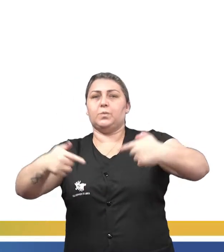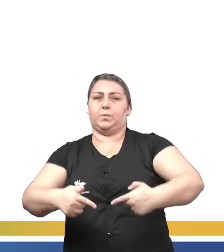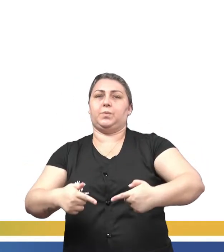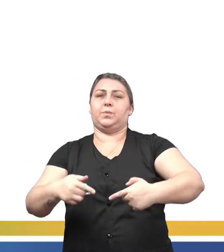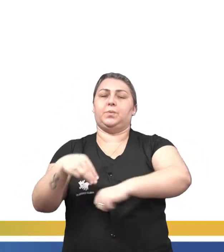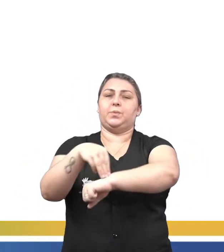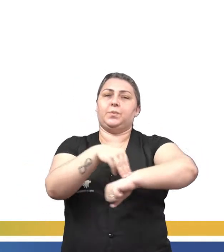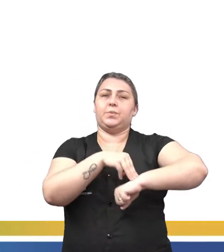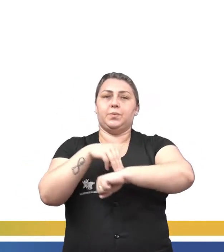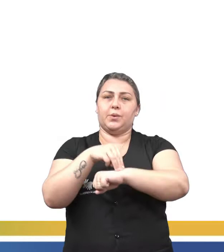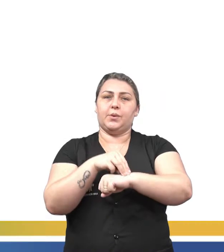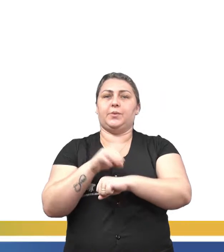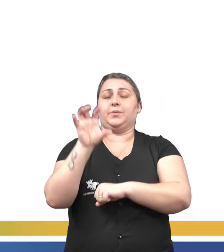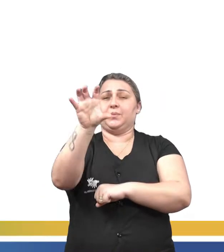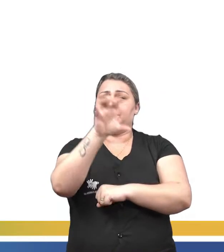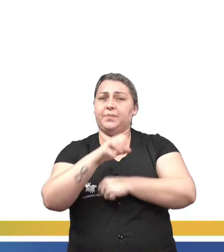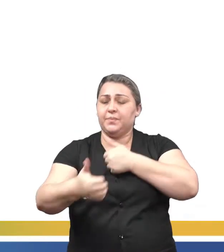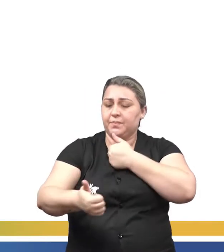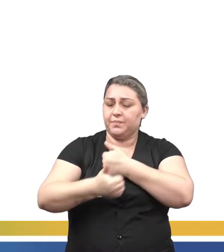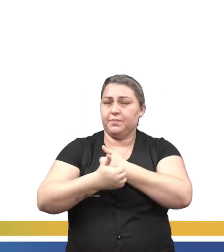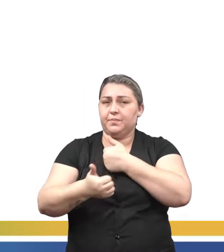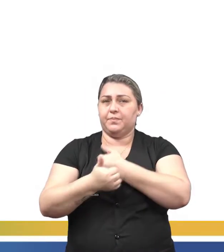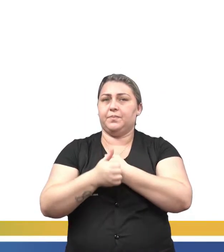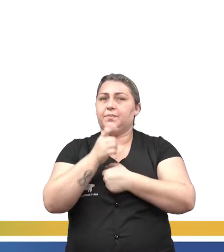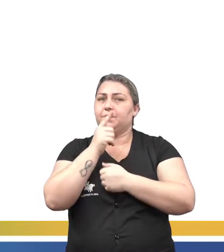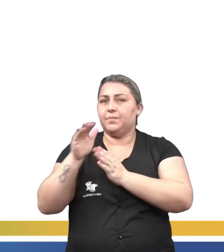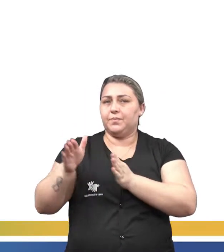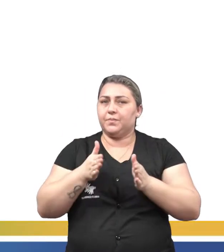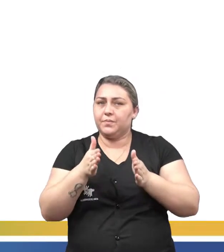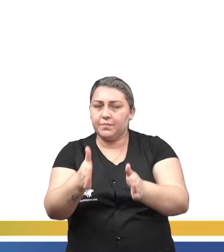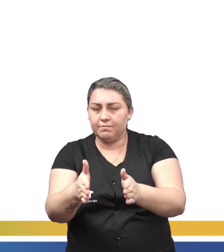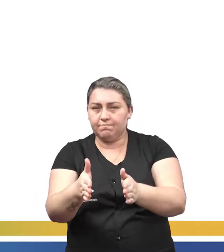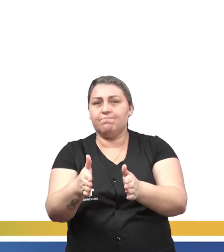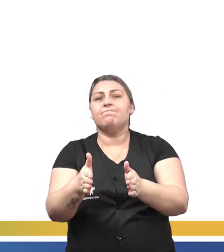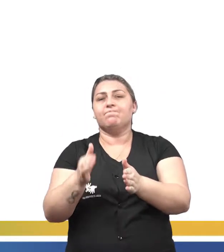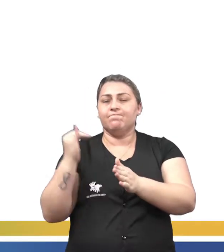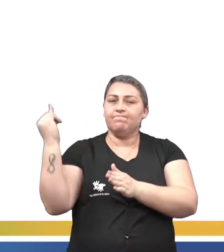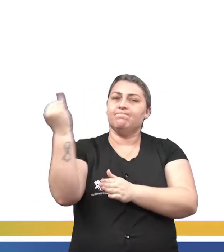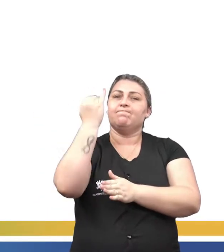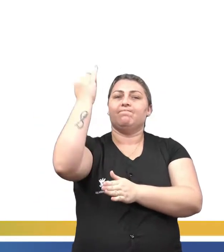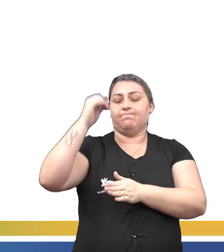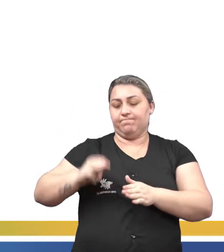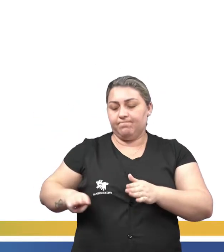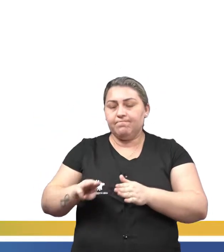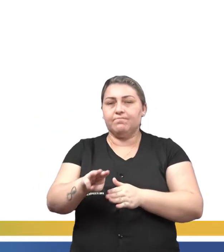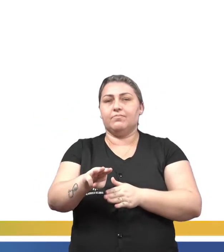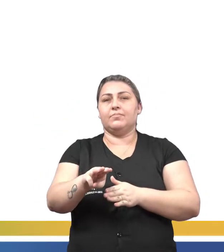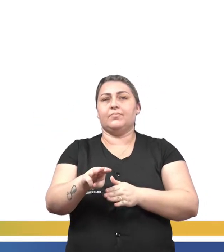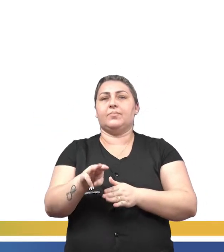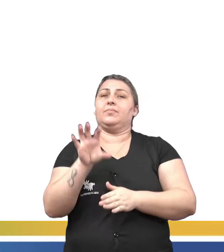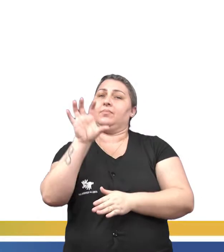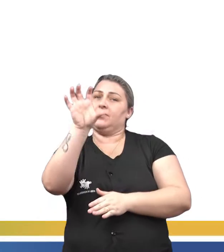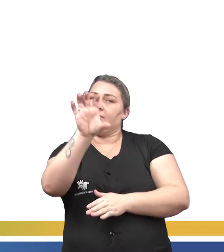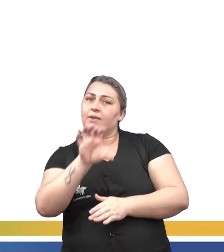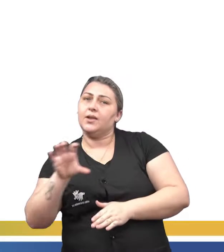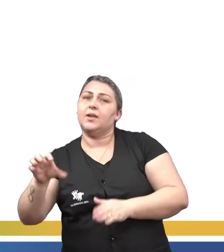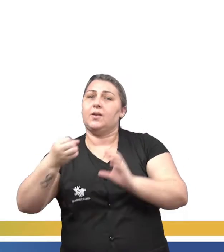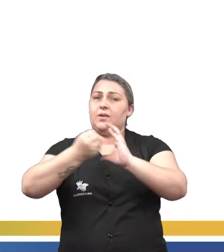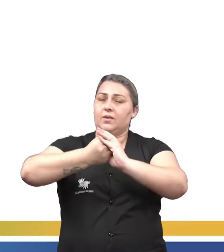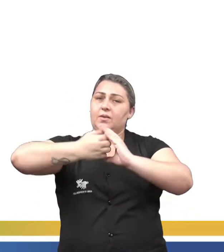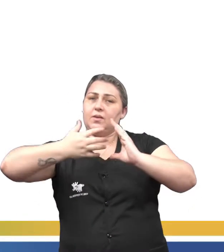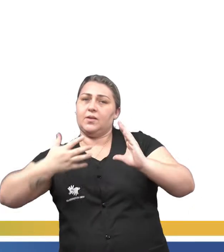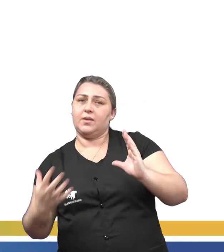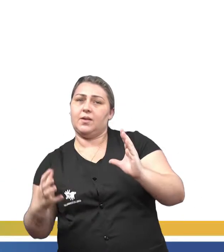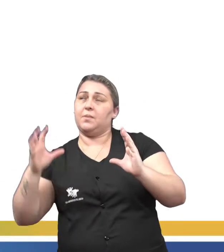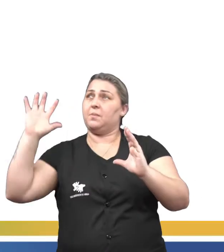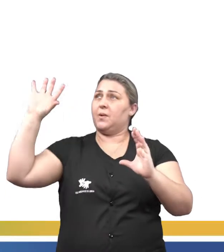momentos. As áreas próximas dos grandes rios eram importantes na Mesopotâmia, região caracterizada pelo